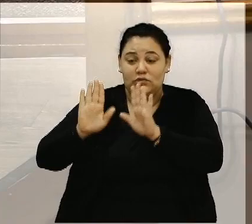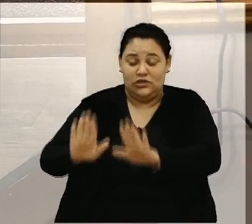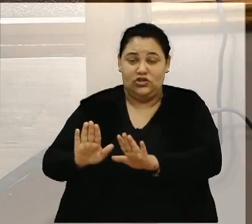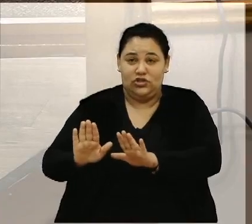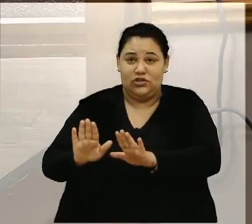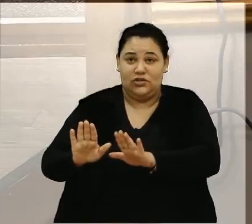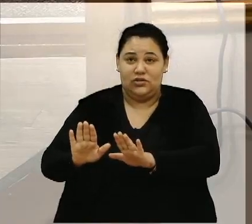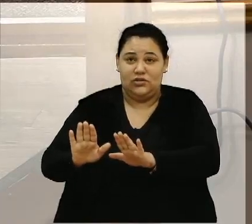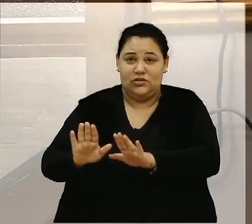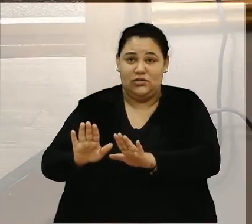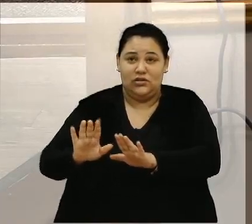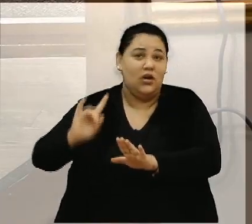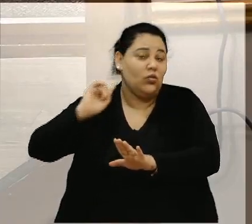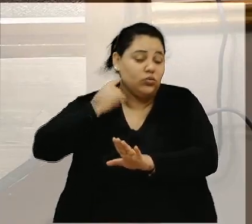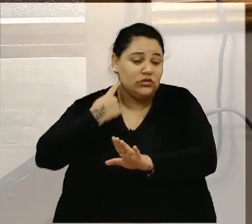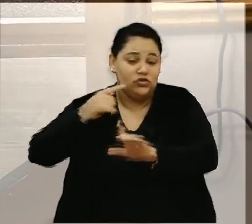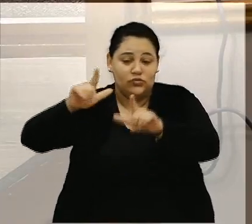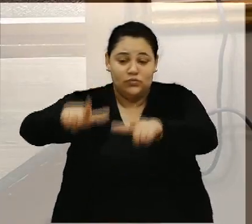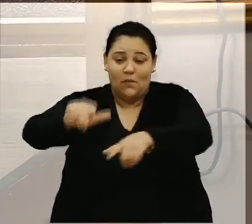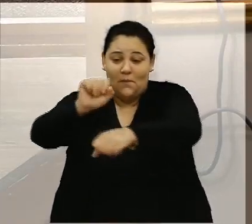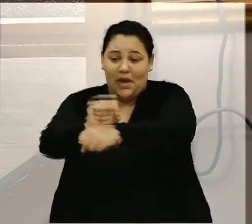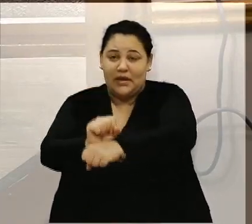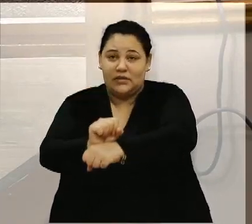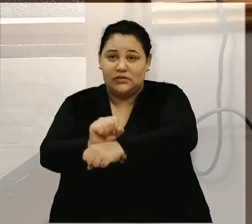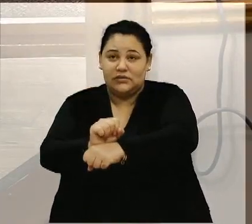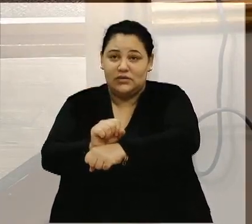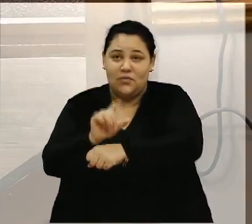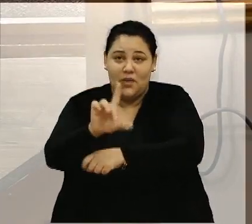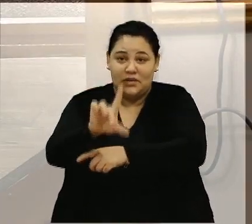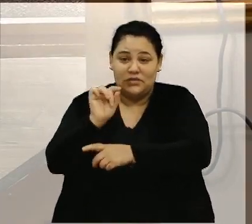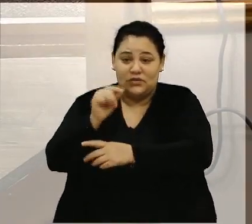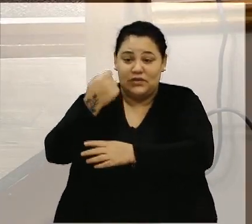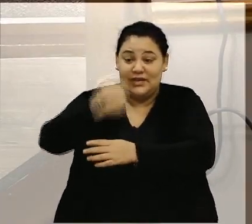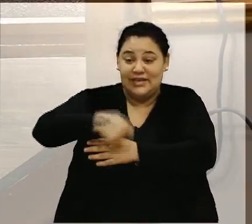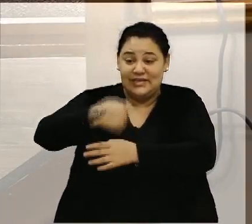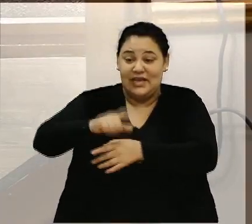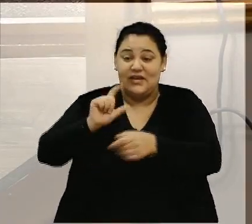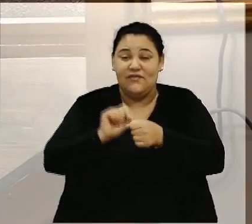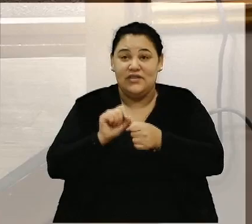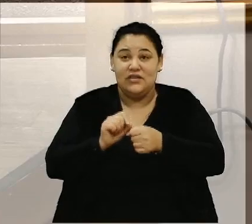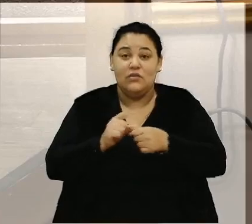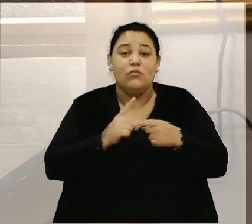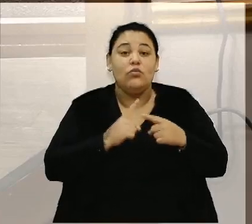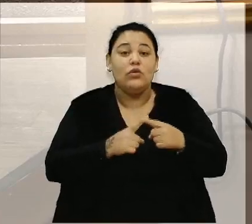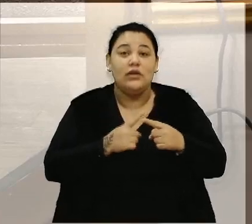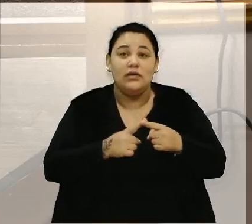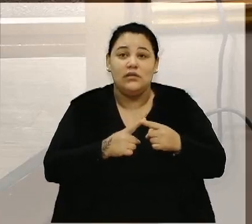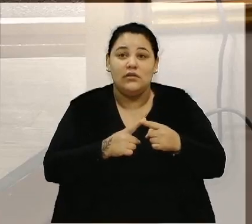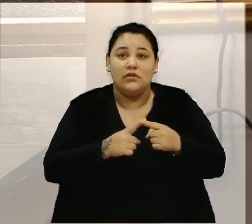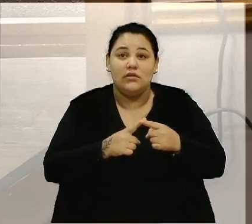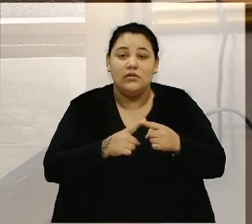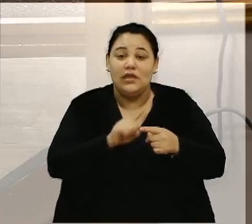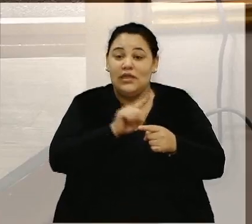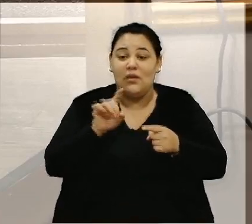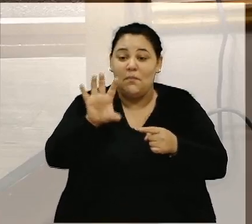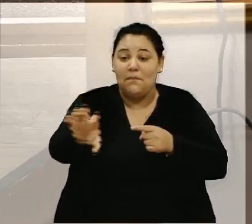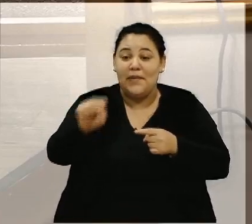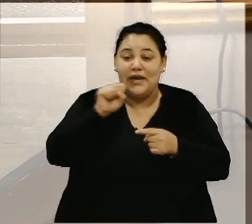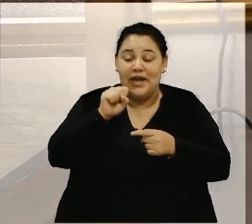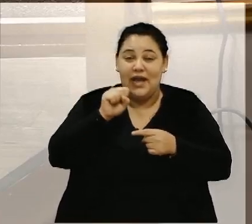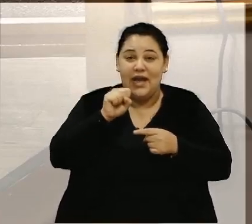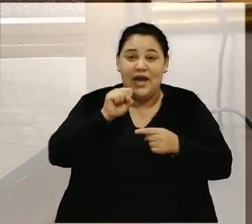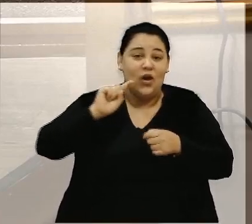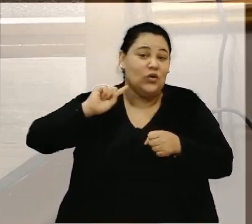de transbordo. Essa foi a escolha necessária a se fazer, porque, inclusive, não recolher o lixo geraria